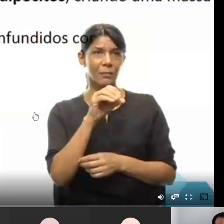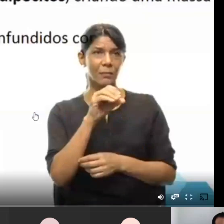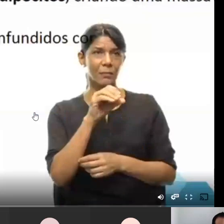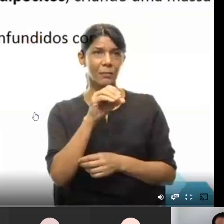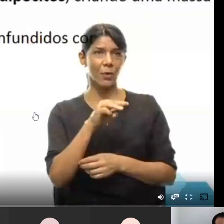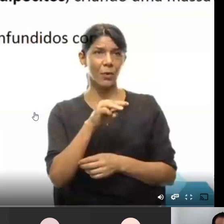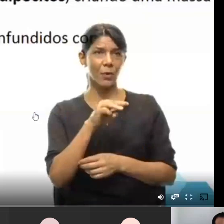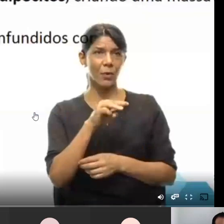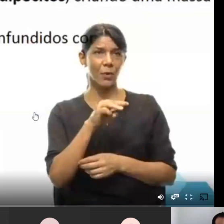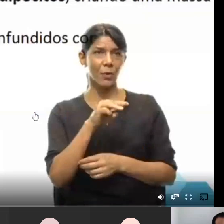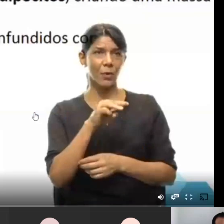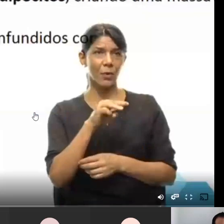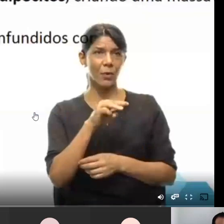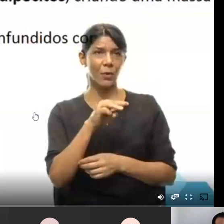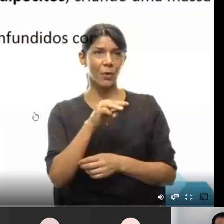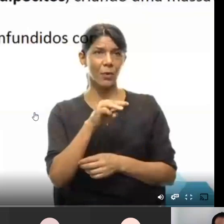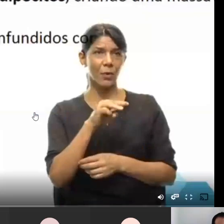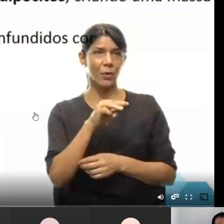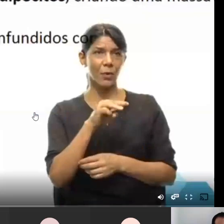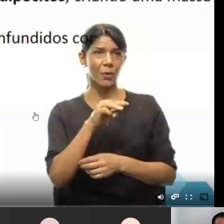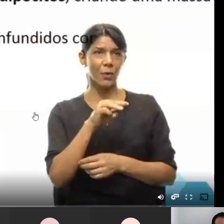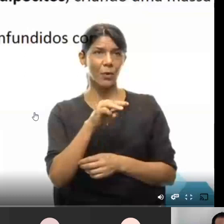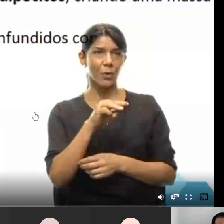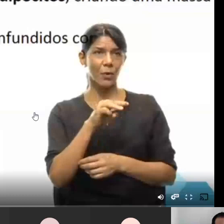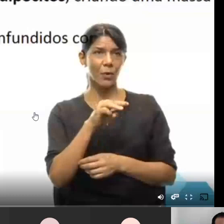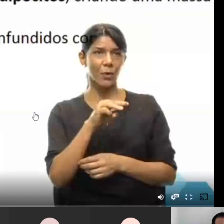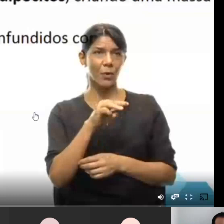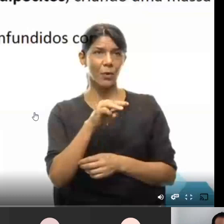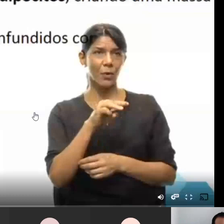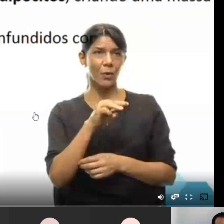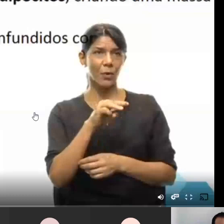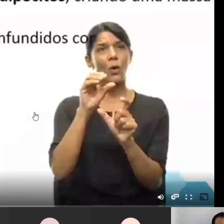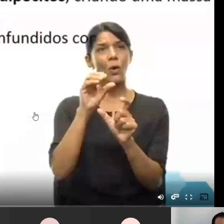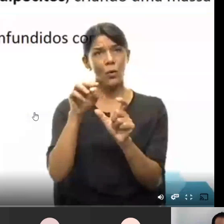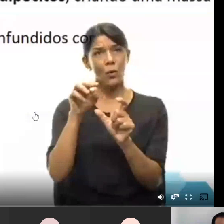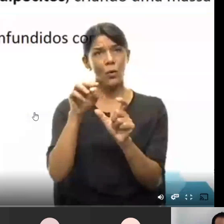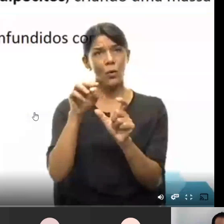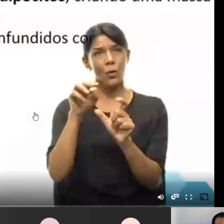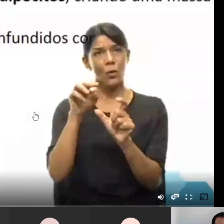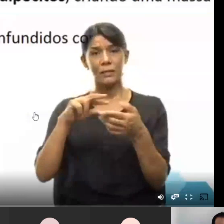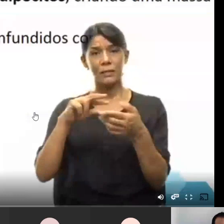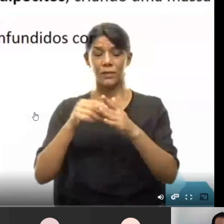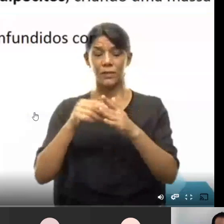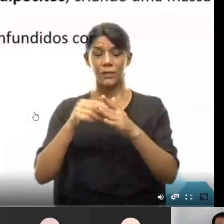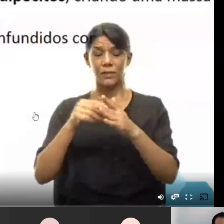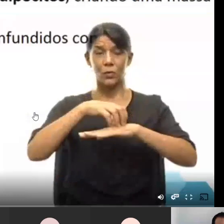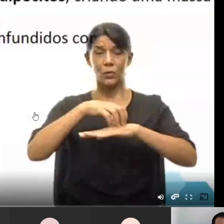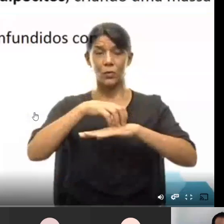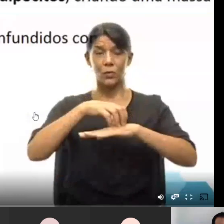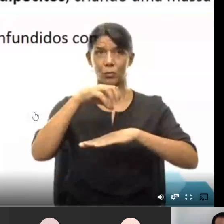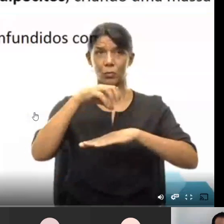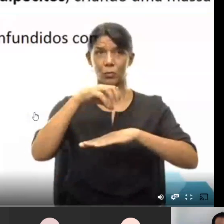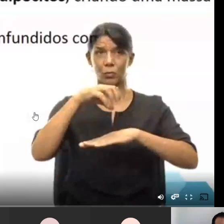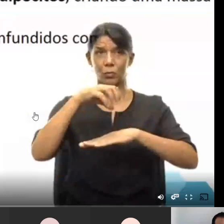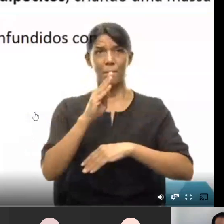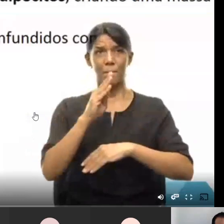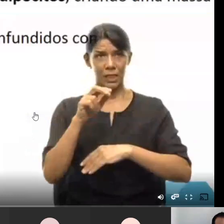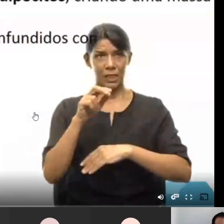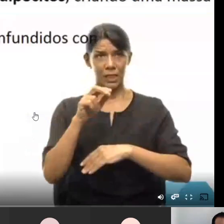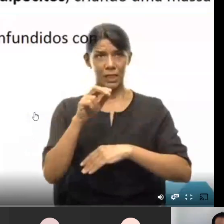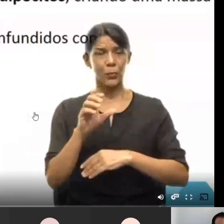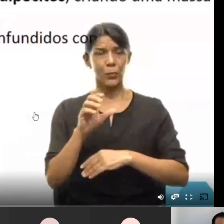do sufixo -oma, em grande parte dos casos está relacionado a uma tumoração benigna, em quase